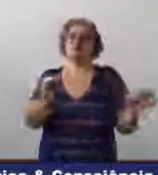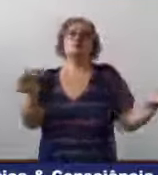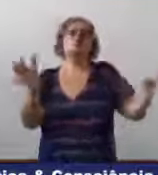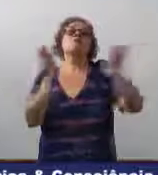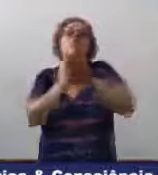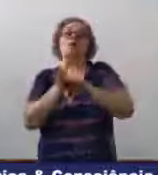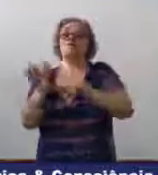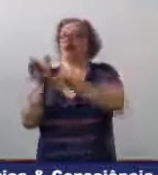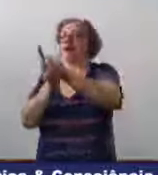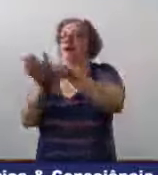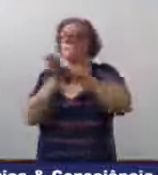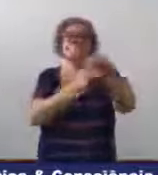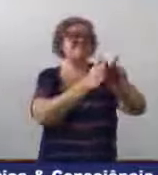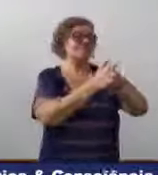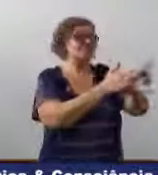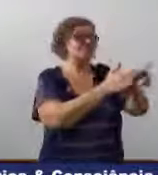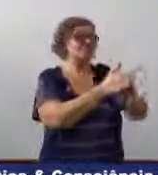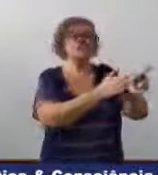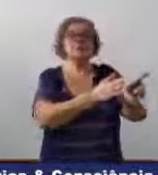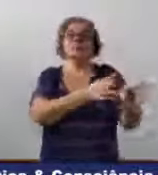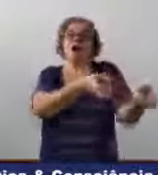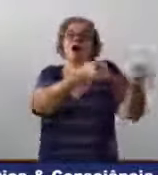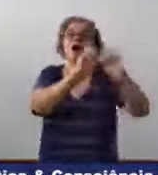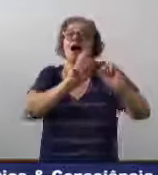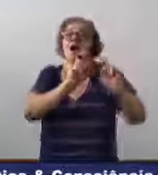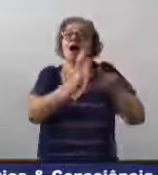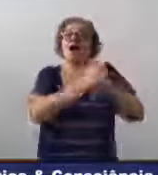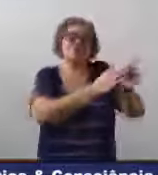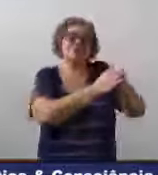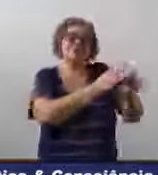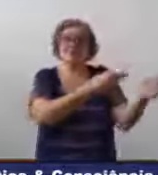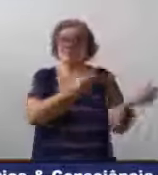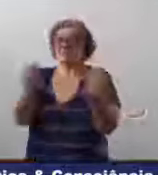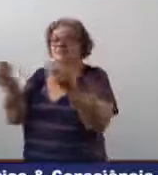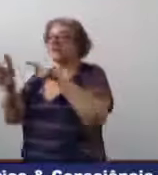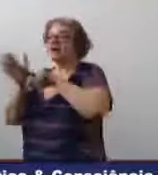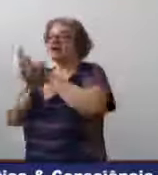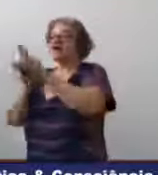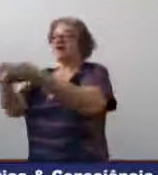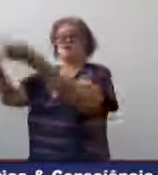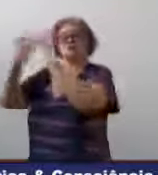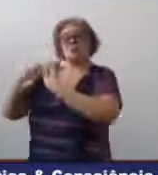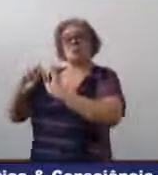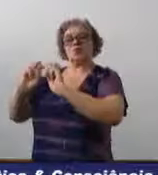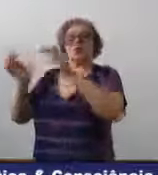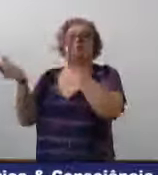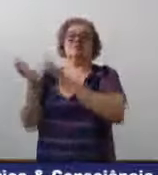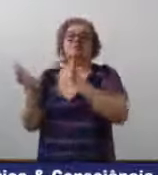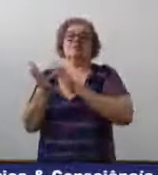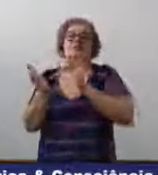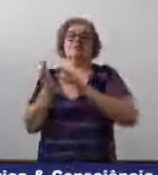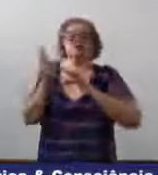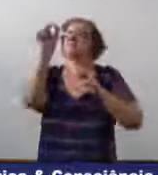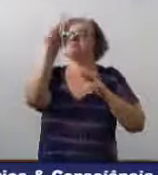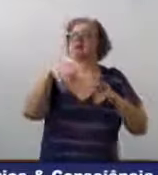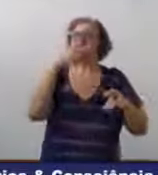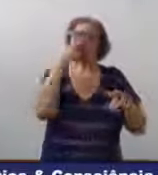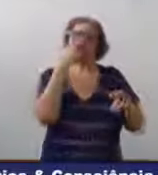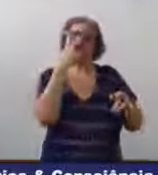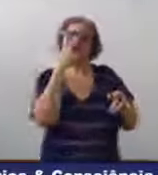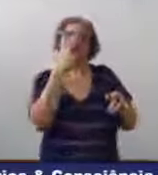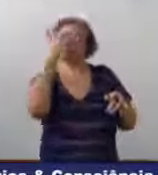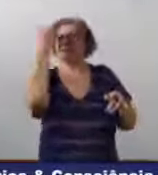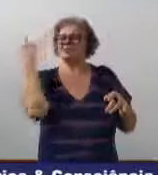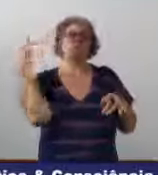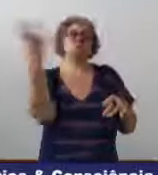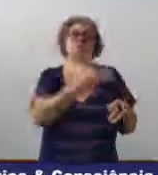à pesquisa. E a pesquisa leva à descoberta da verdade. Quem acha que já sabe tudo, está absolutamente parado